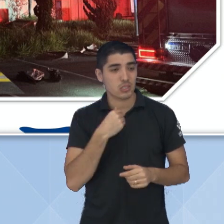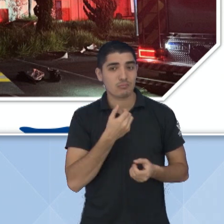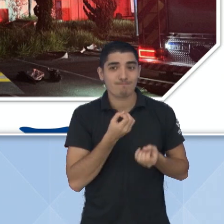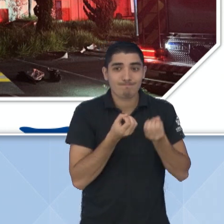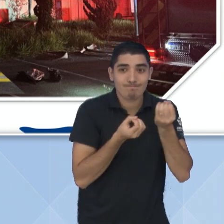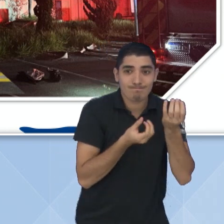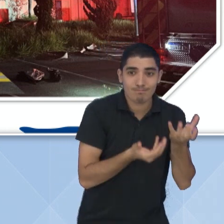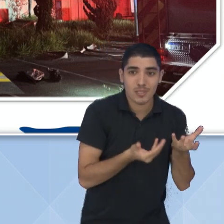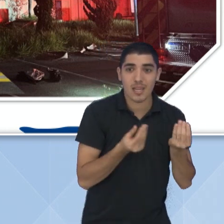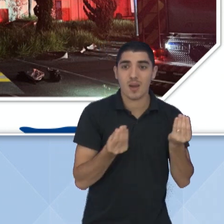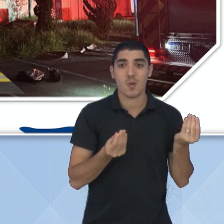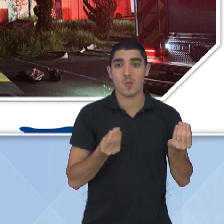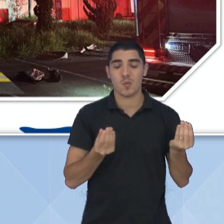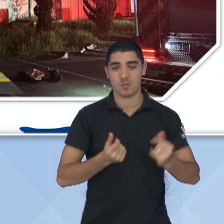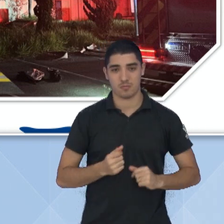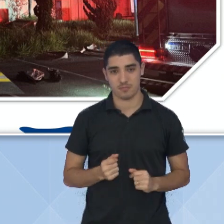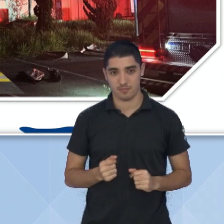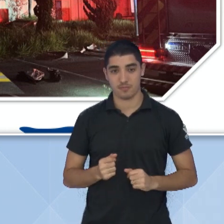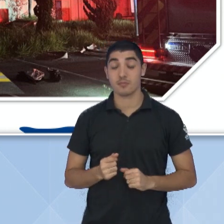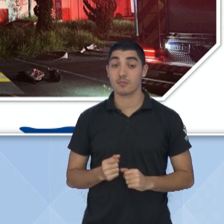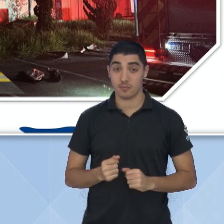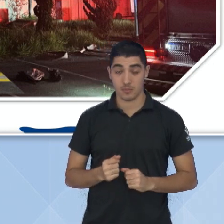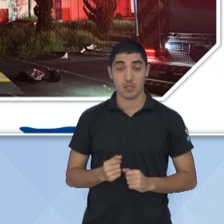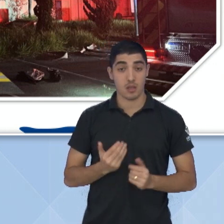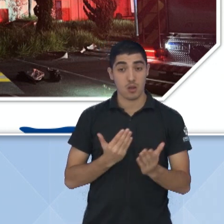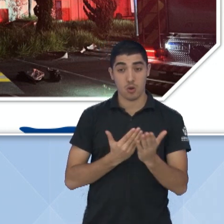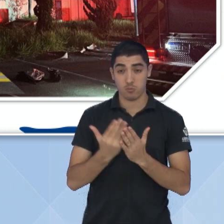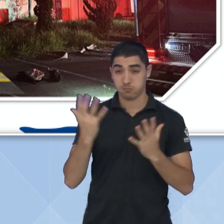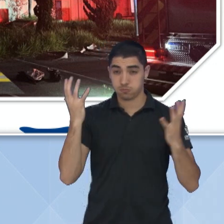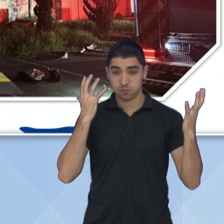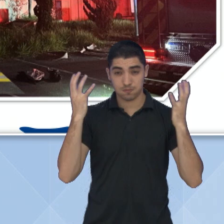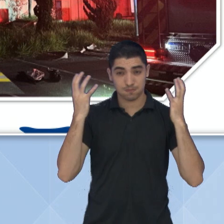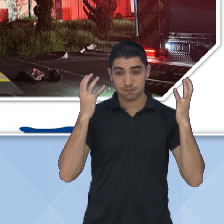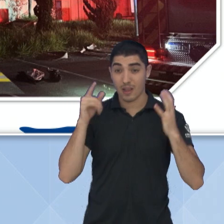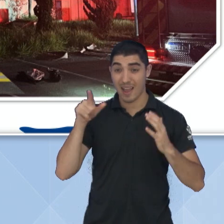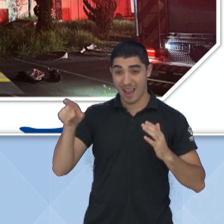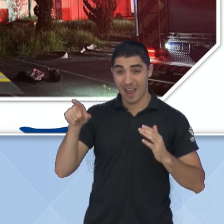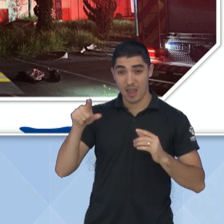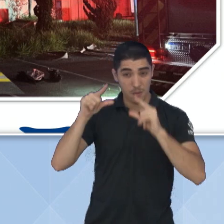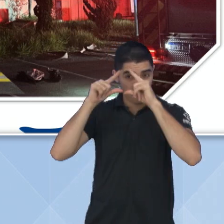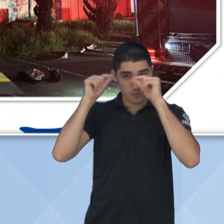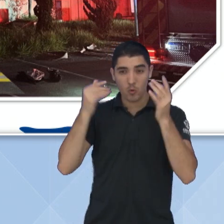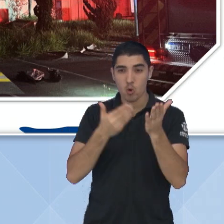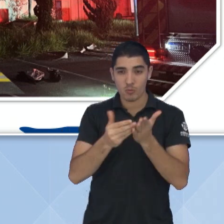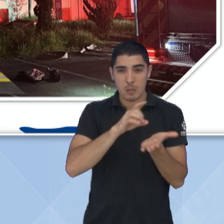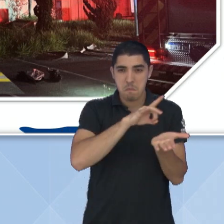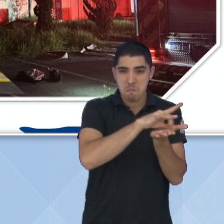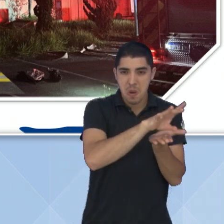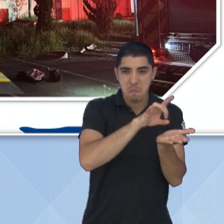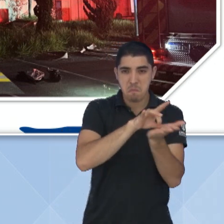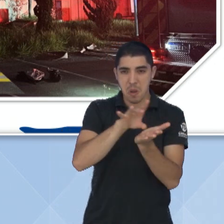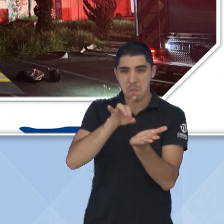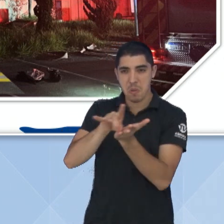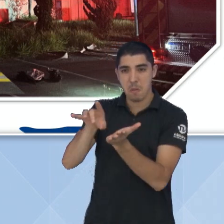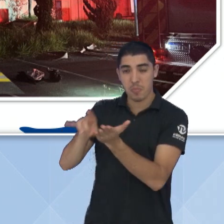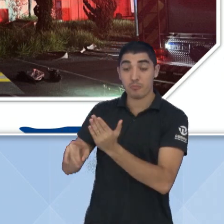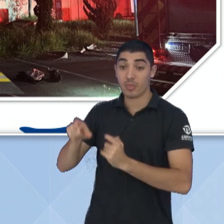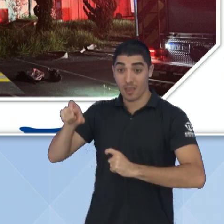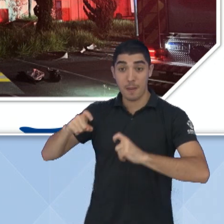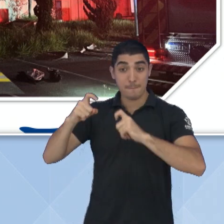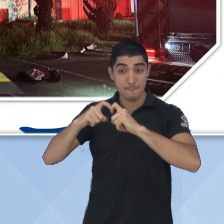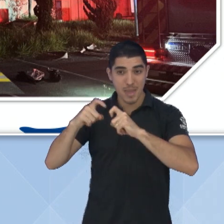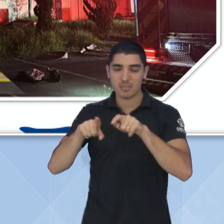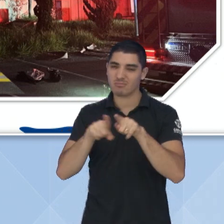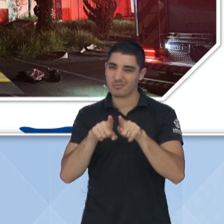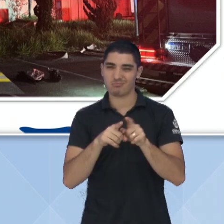também. A pressão foi tanto que a Provisão começou a demitir funcionários, e os médicos também foram